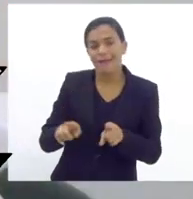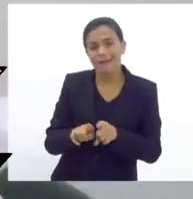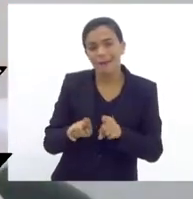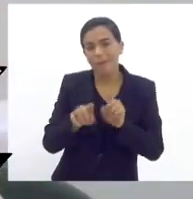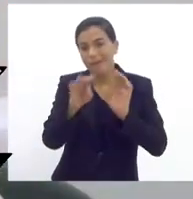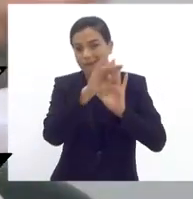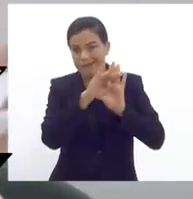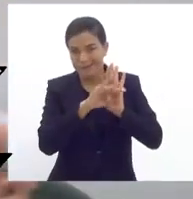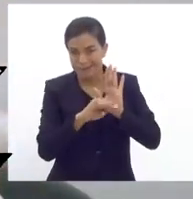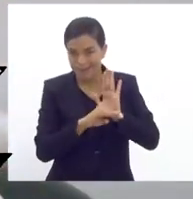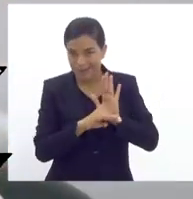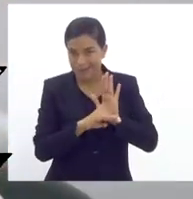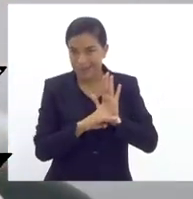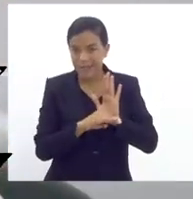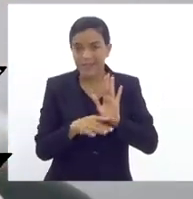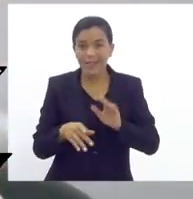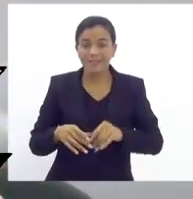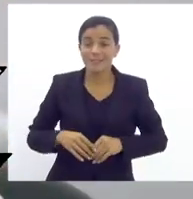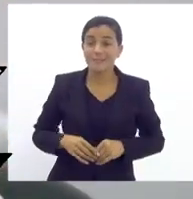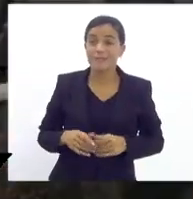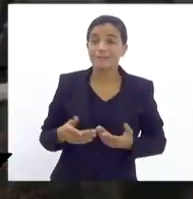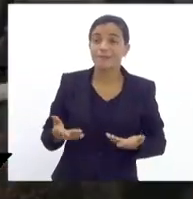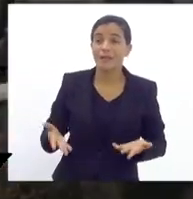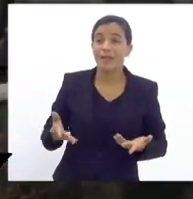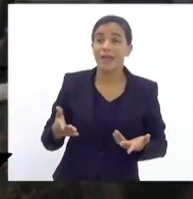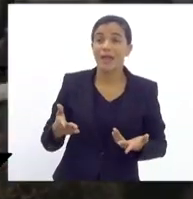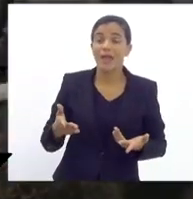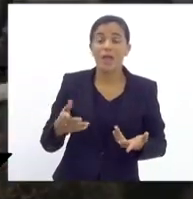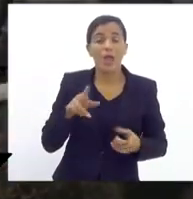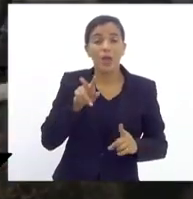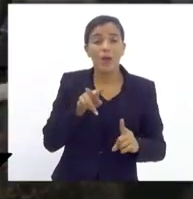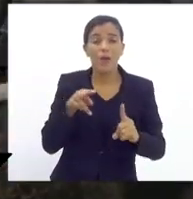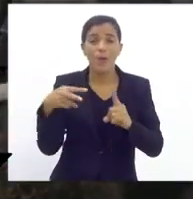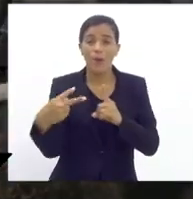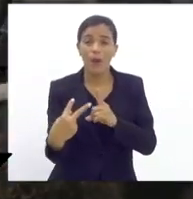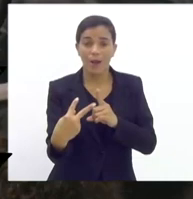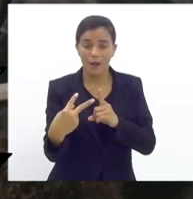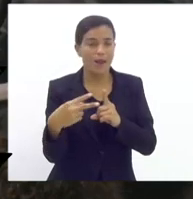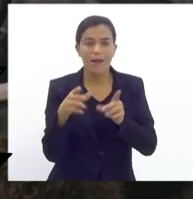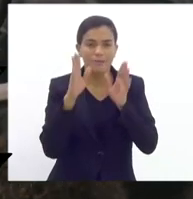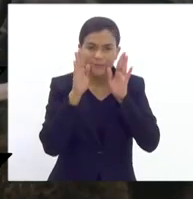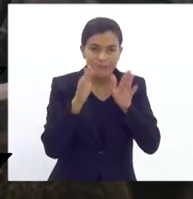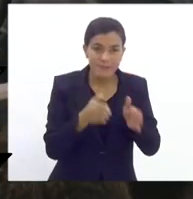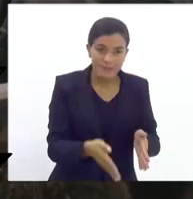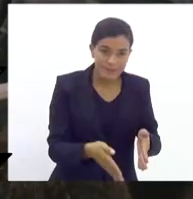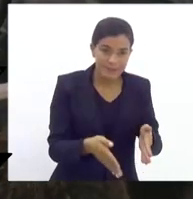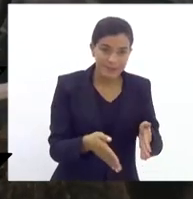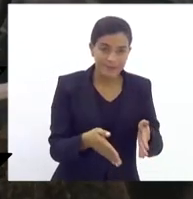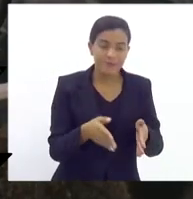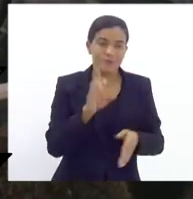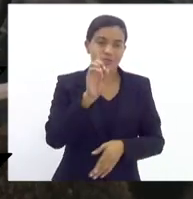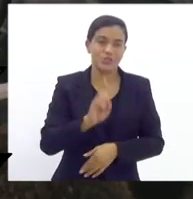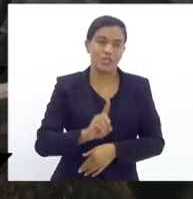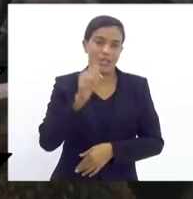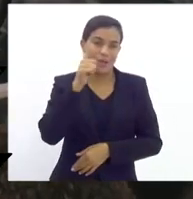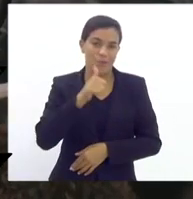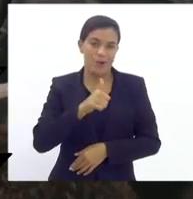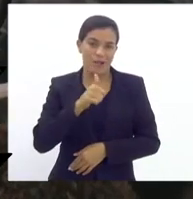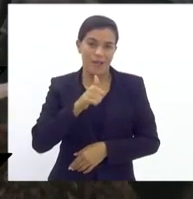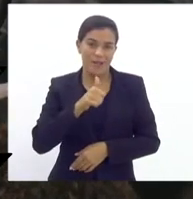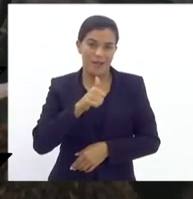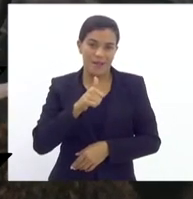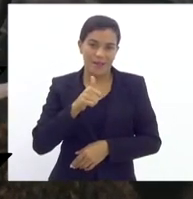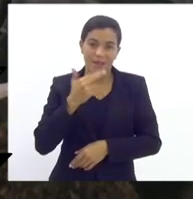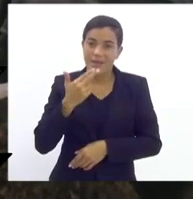essa pauta para encerrar a tua audiência que é exatamente um olhar específico no direito da mulher Imigrante